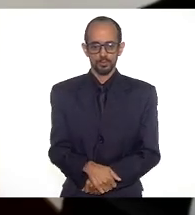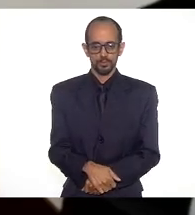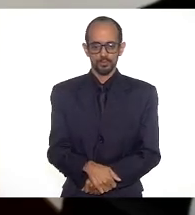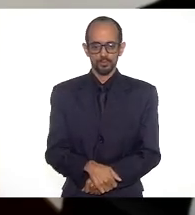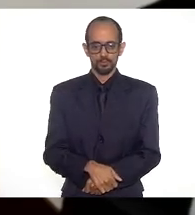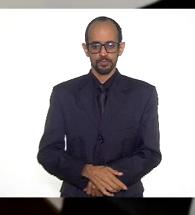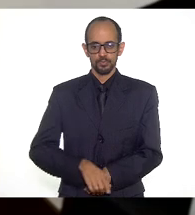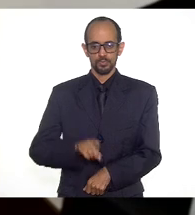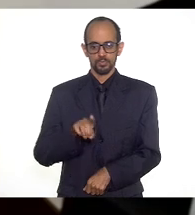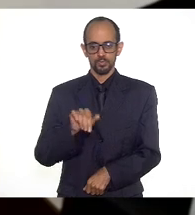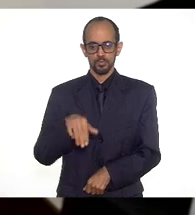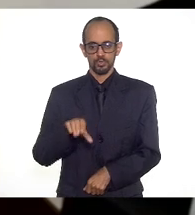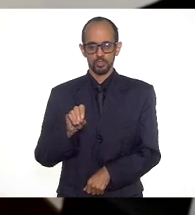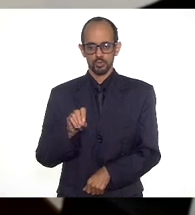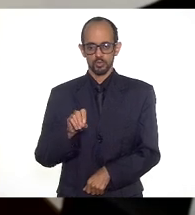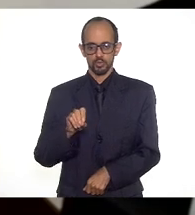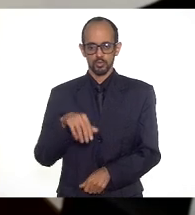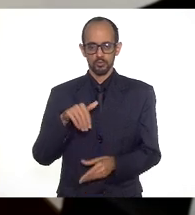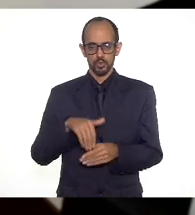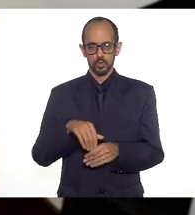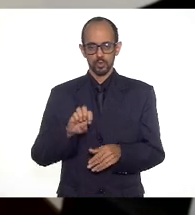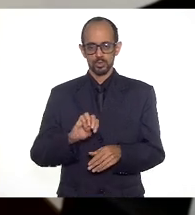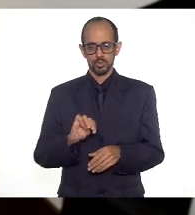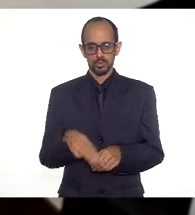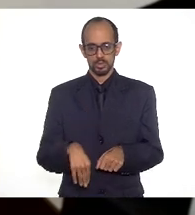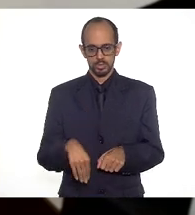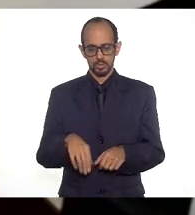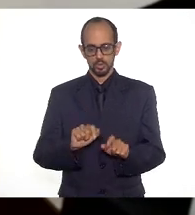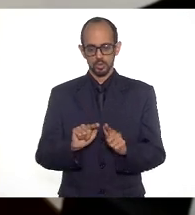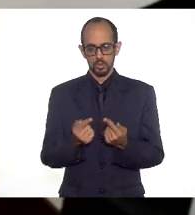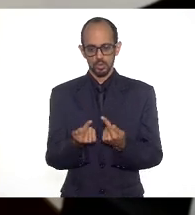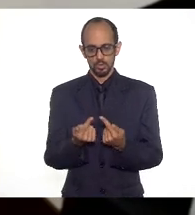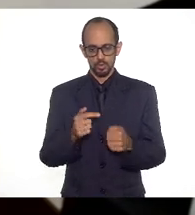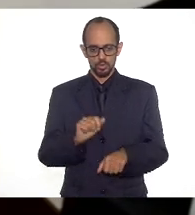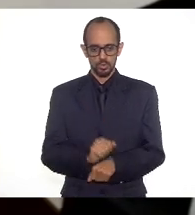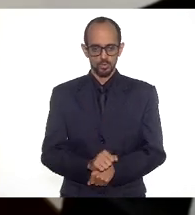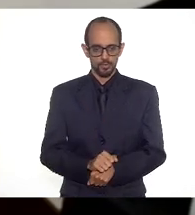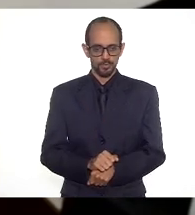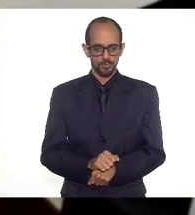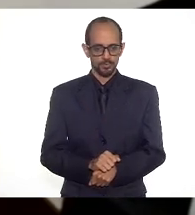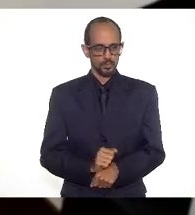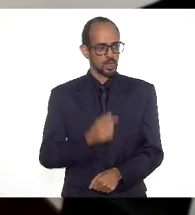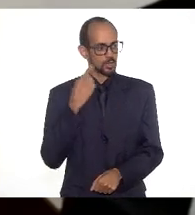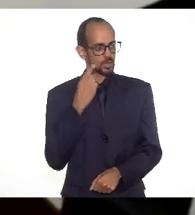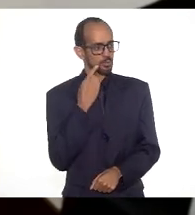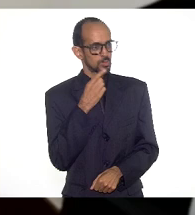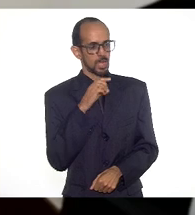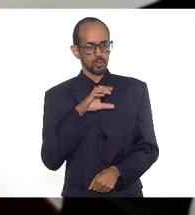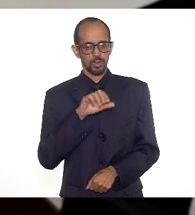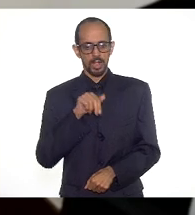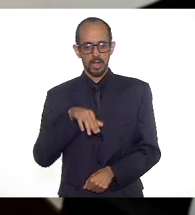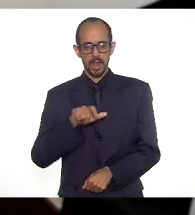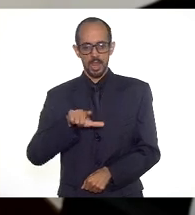Deputado Marcelo Dino votou sim no grupo. Deputado Márcio Canella.